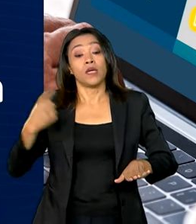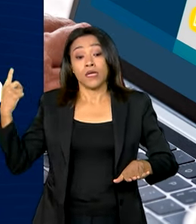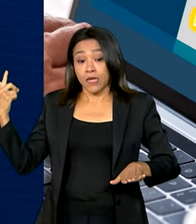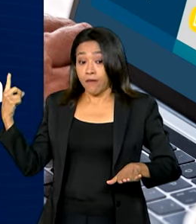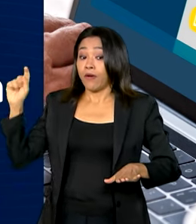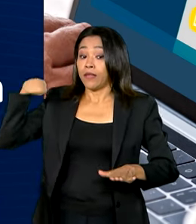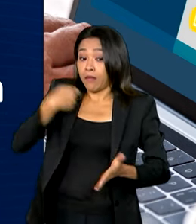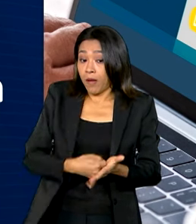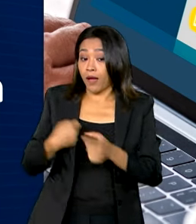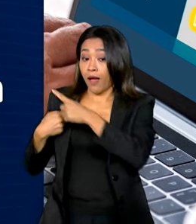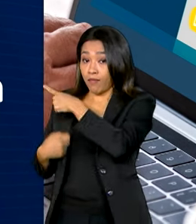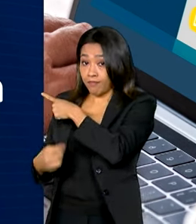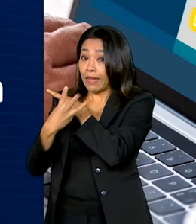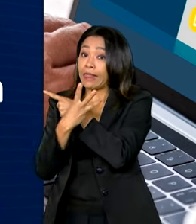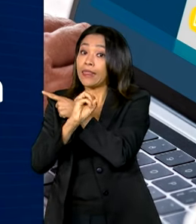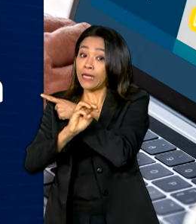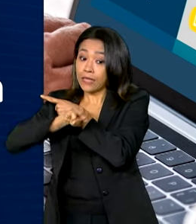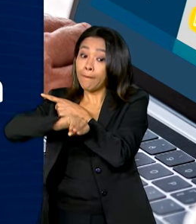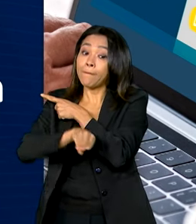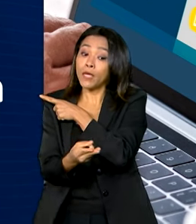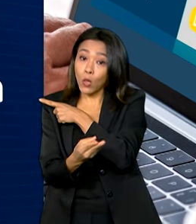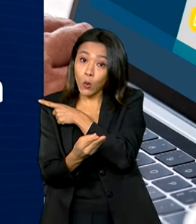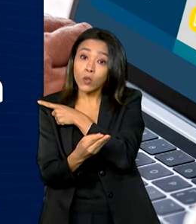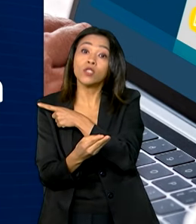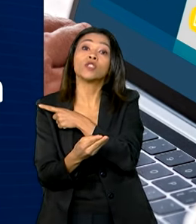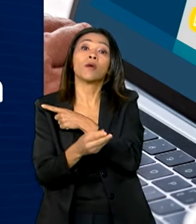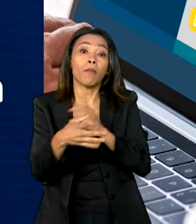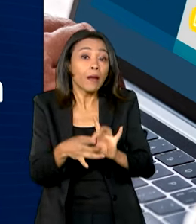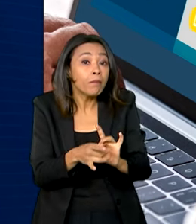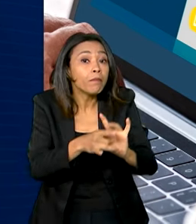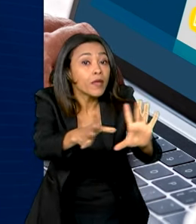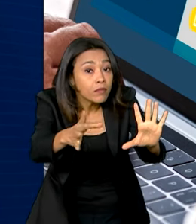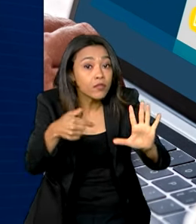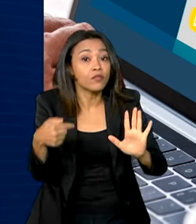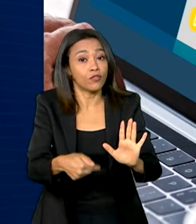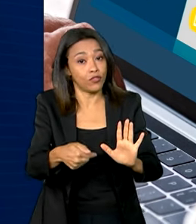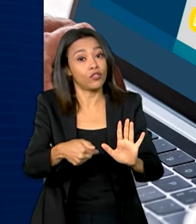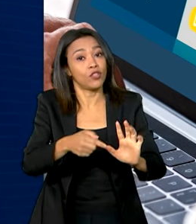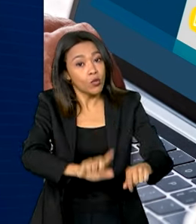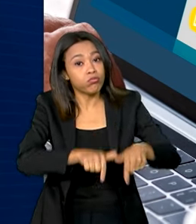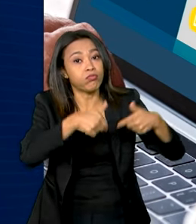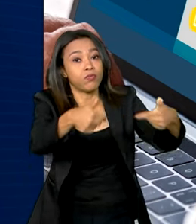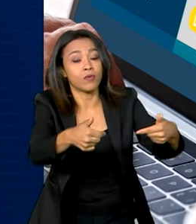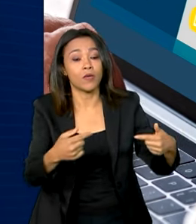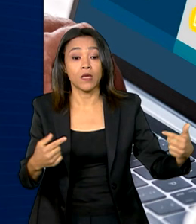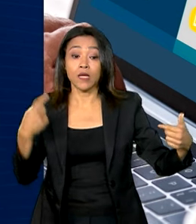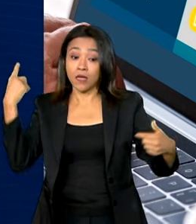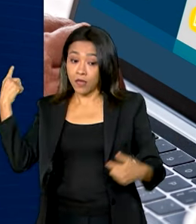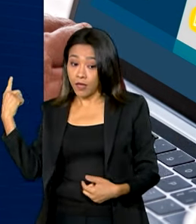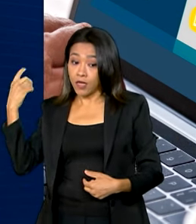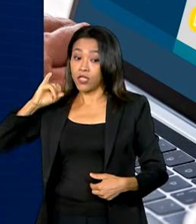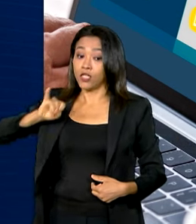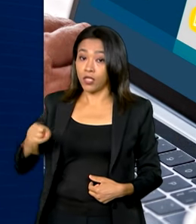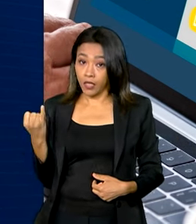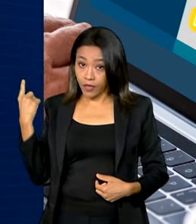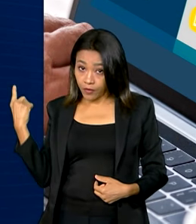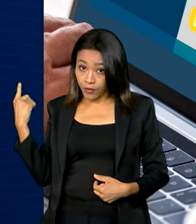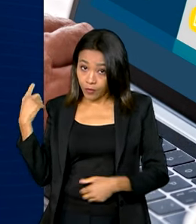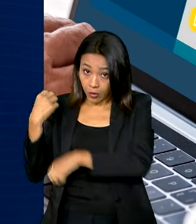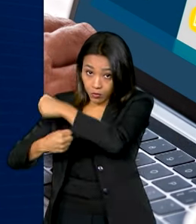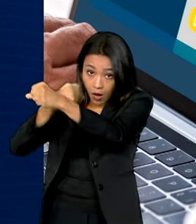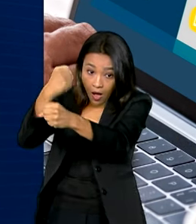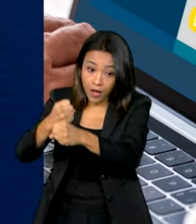pagar R 30 milhões reais de outorga para operar legalmente a partir de Janeiro de 2025 as empresas que